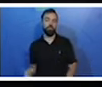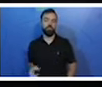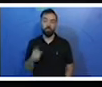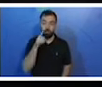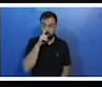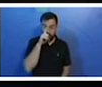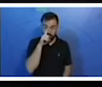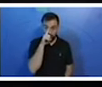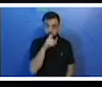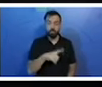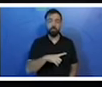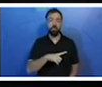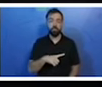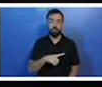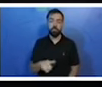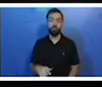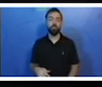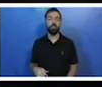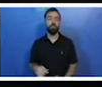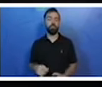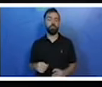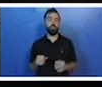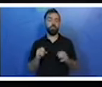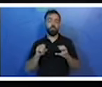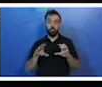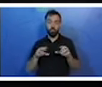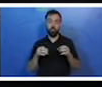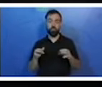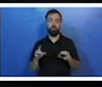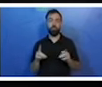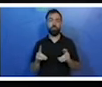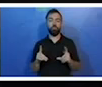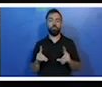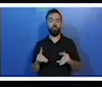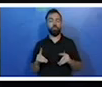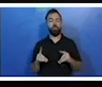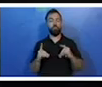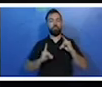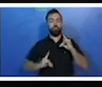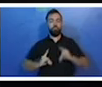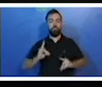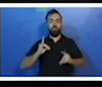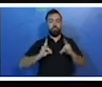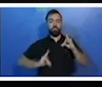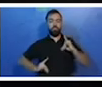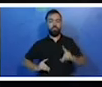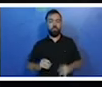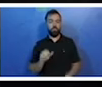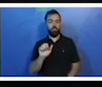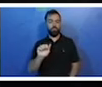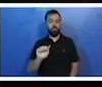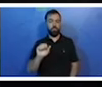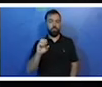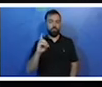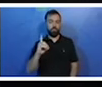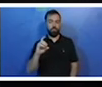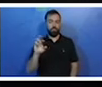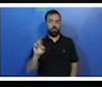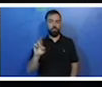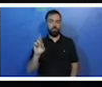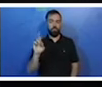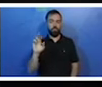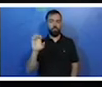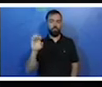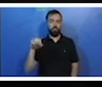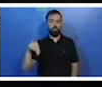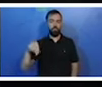ou perigo, e há liberação de adrenalina devido às condições extremas. Ou seja, esportes